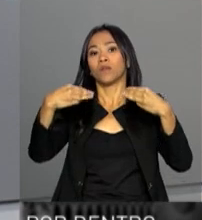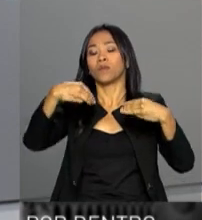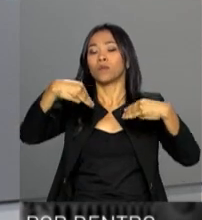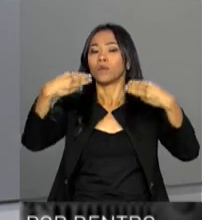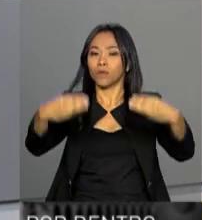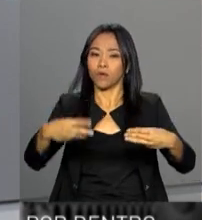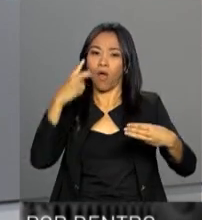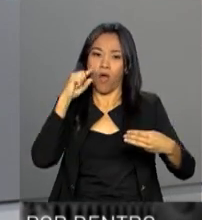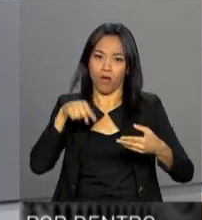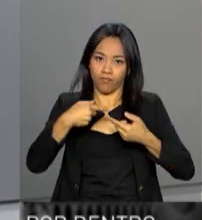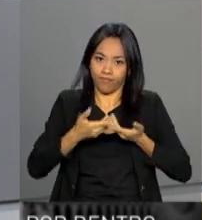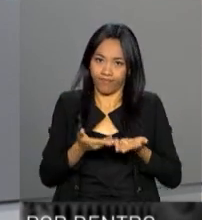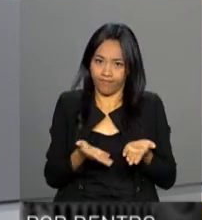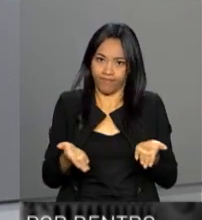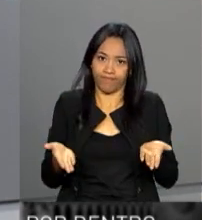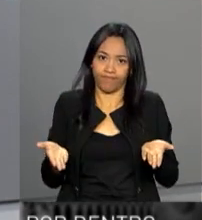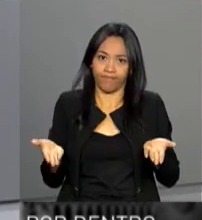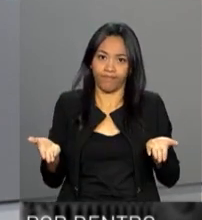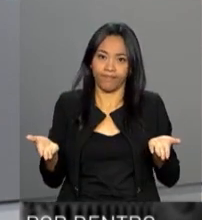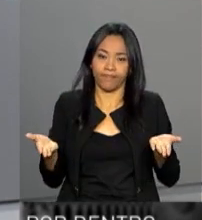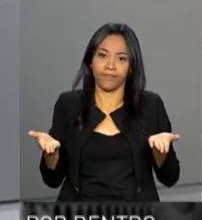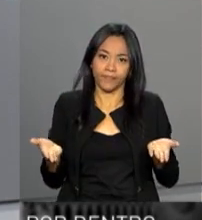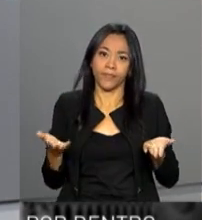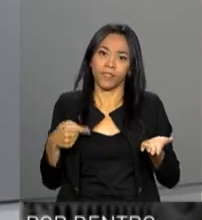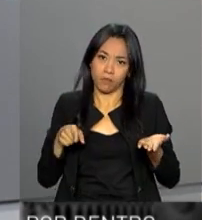endereço está na tela é o